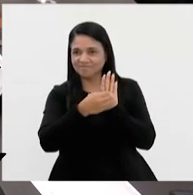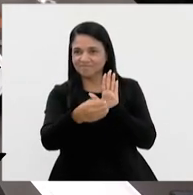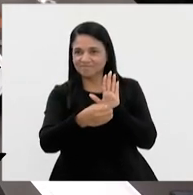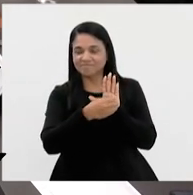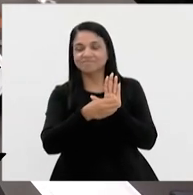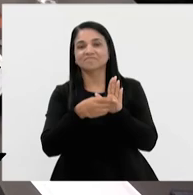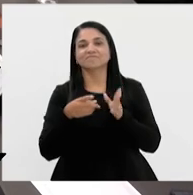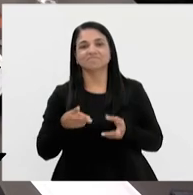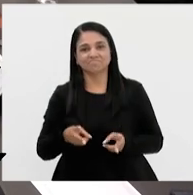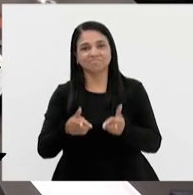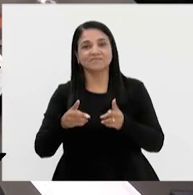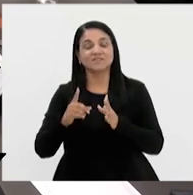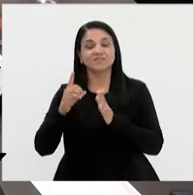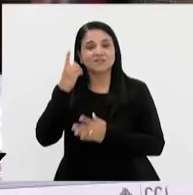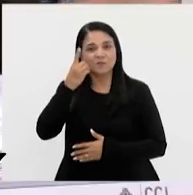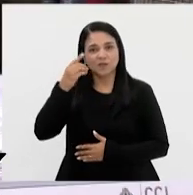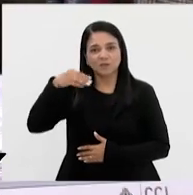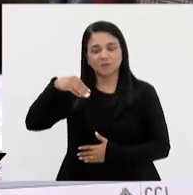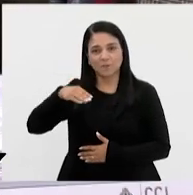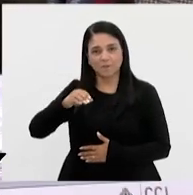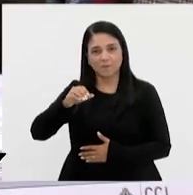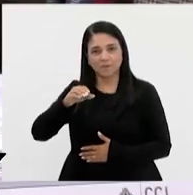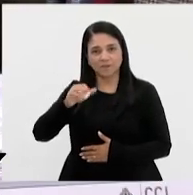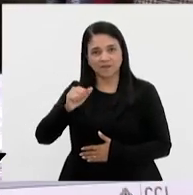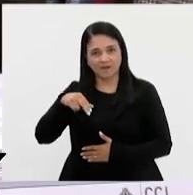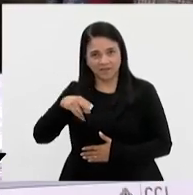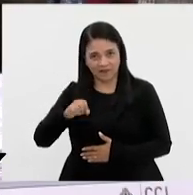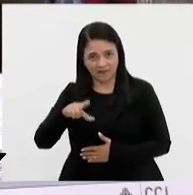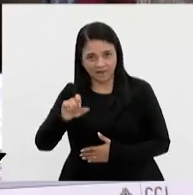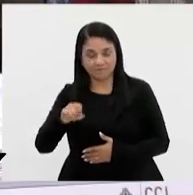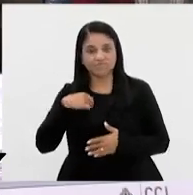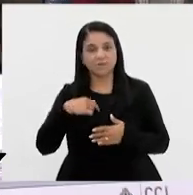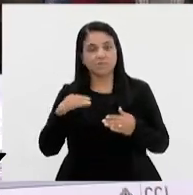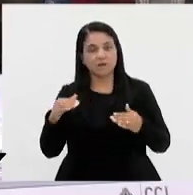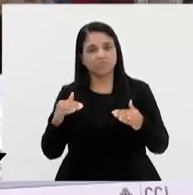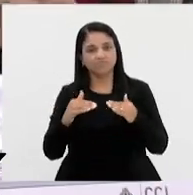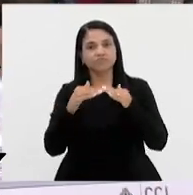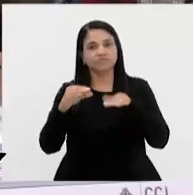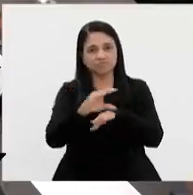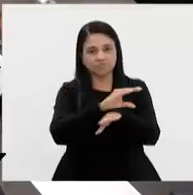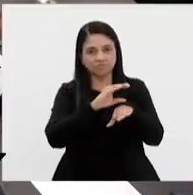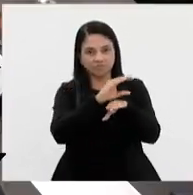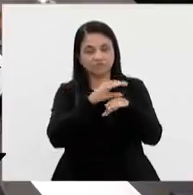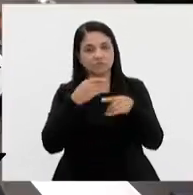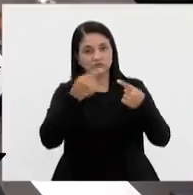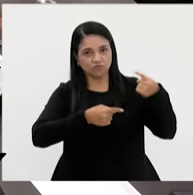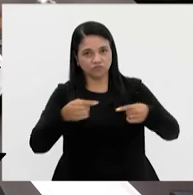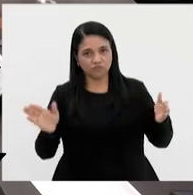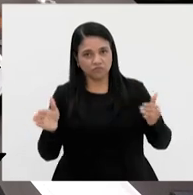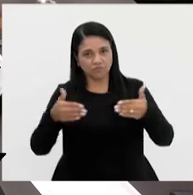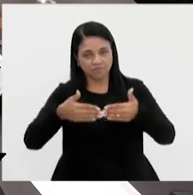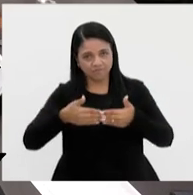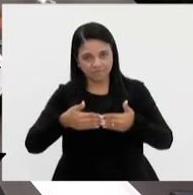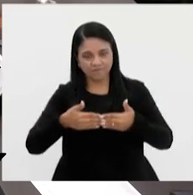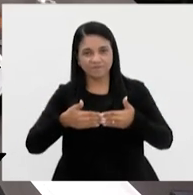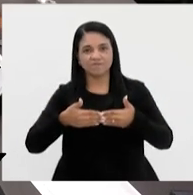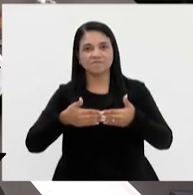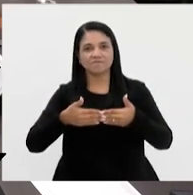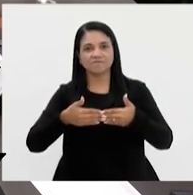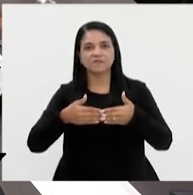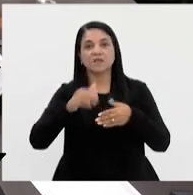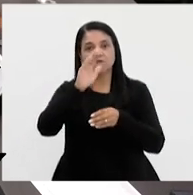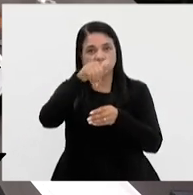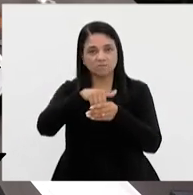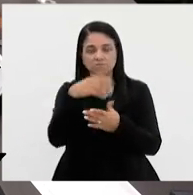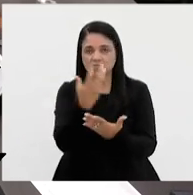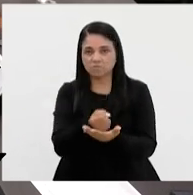deputado Márcio Canella, é pela juridicidade. Em discussão. Não havendo quem queira discutir, encerrada a discussão. Em